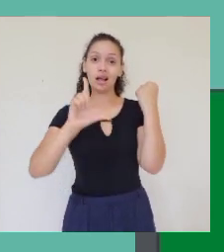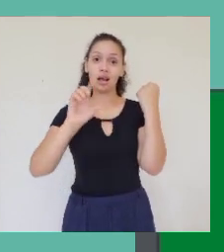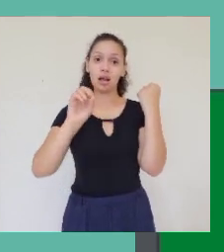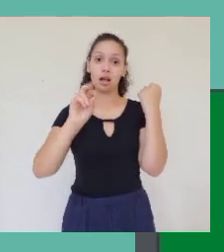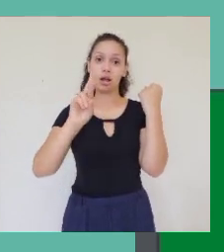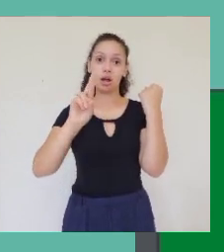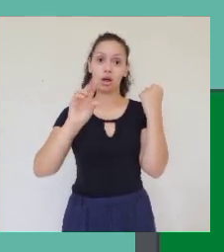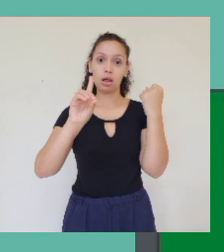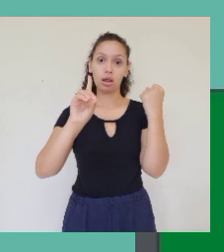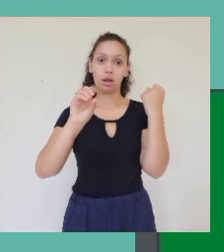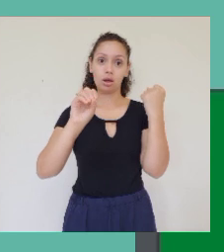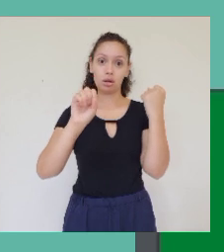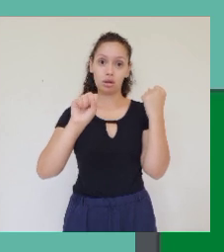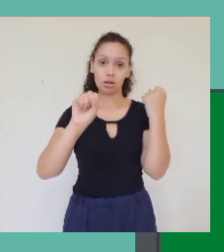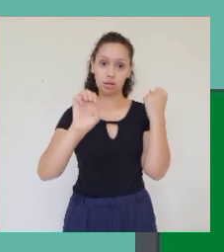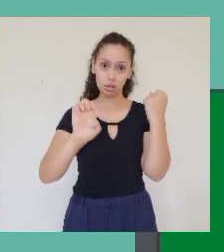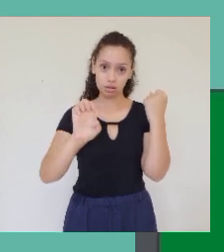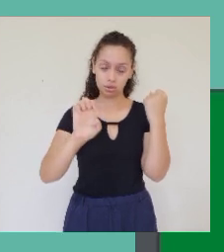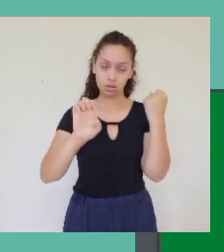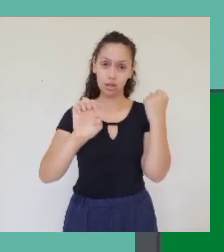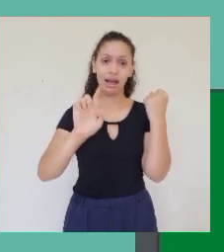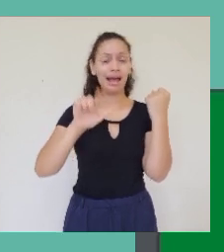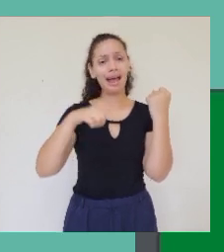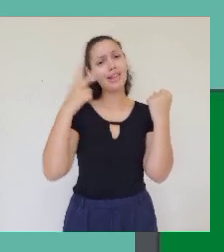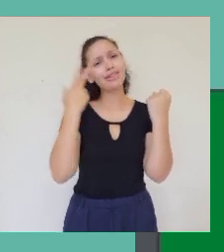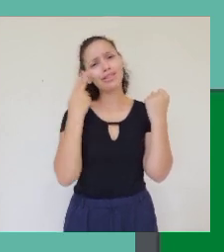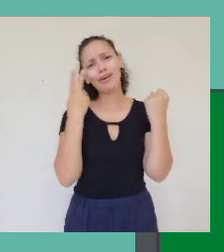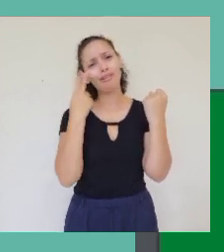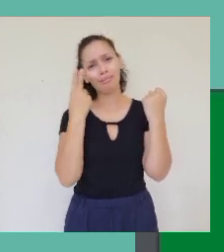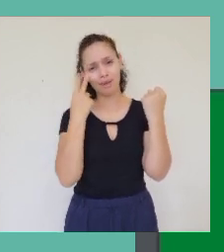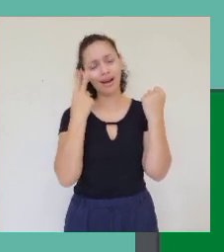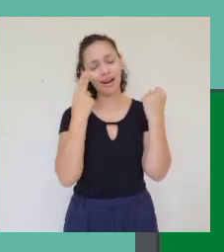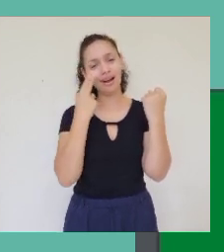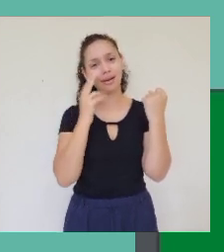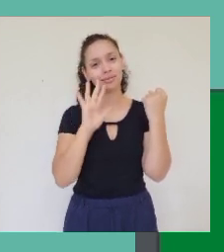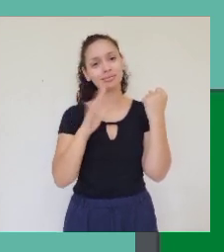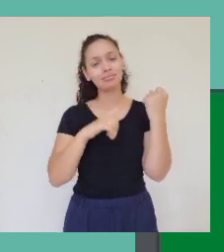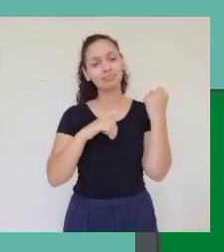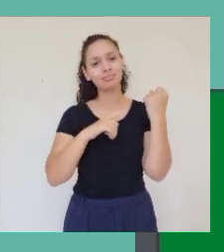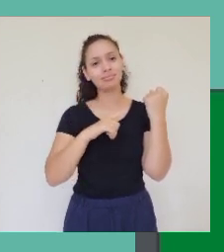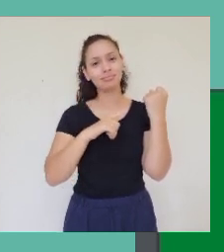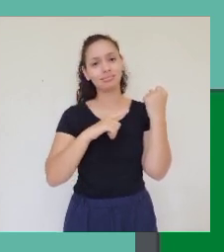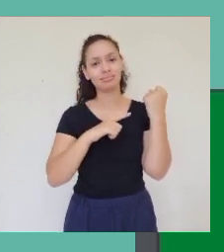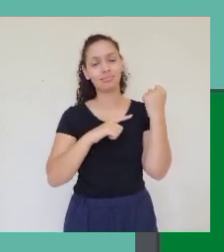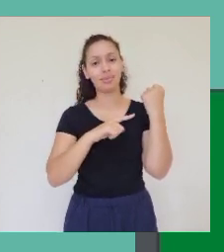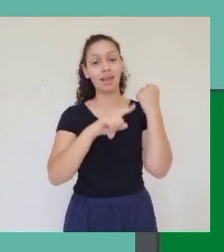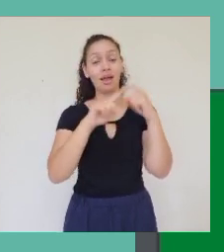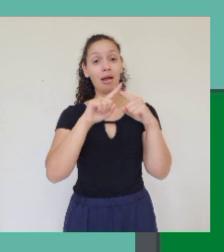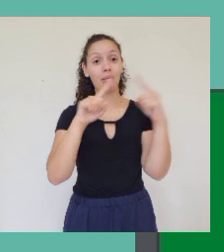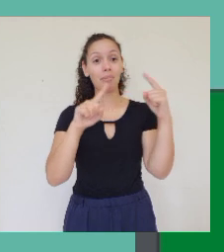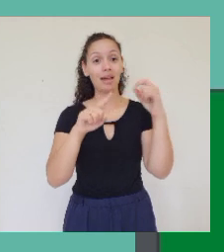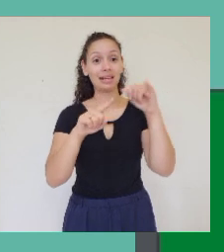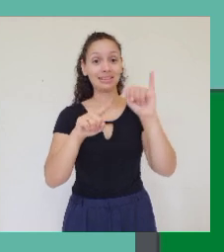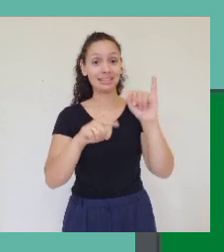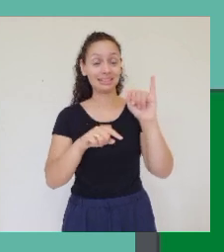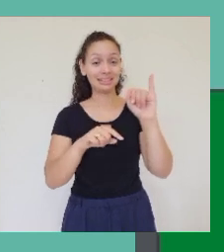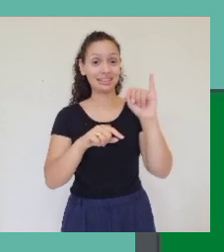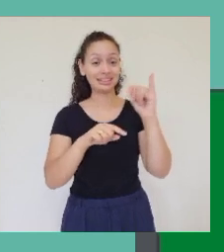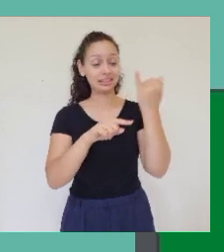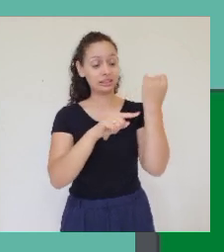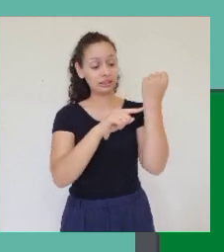Que é uma curvatura normal, uma curvatura já esperada. Quando a gente tem essa curvatura para trás, igual a gente tem na parte